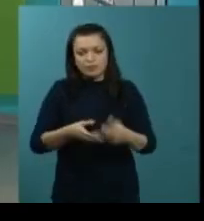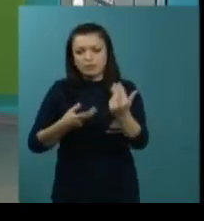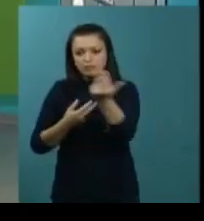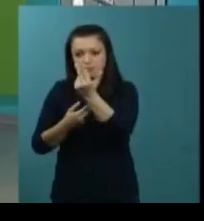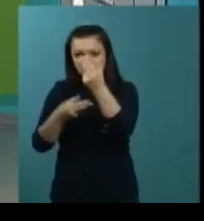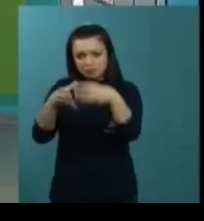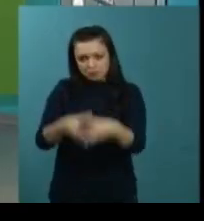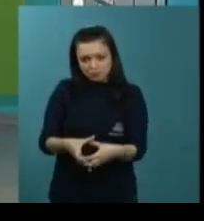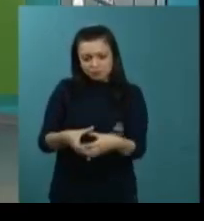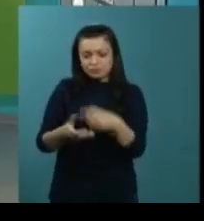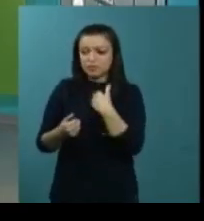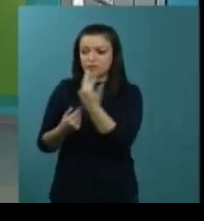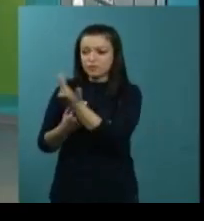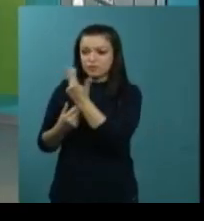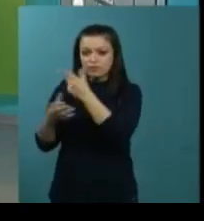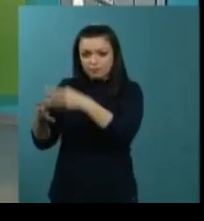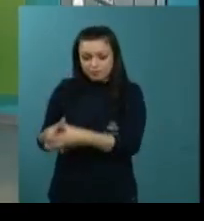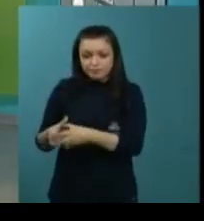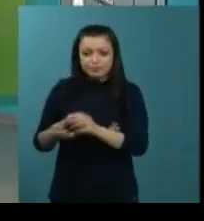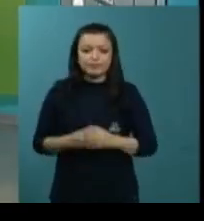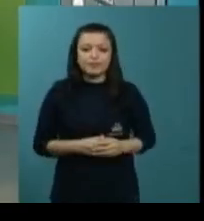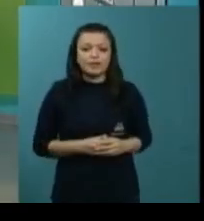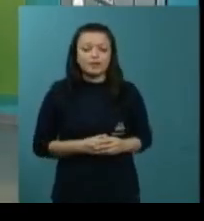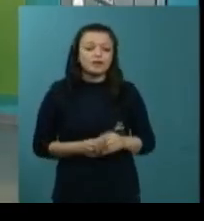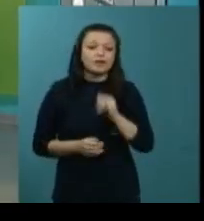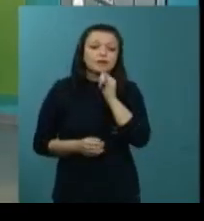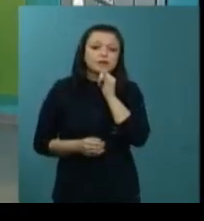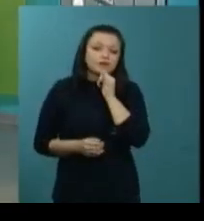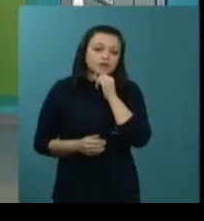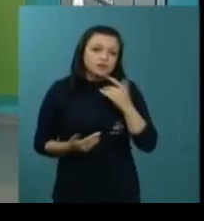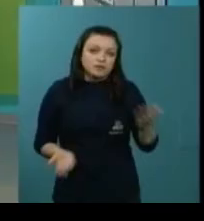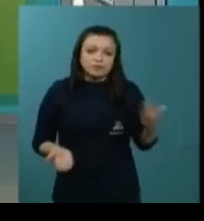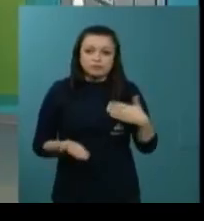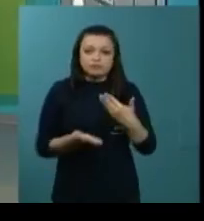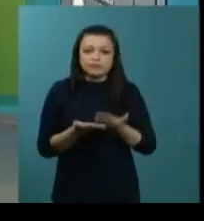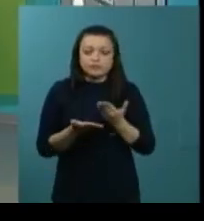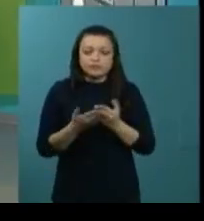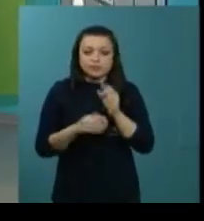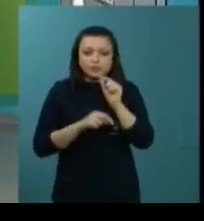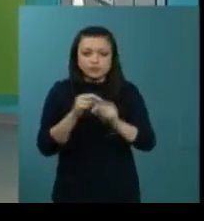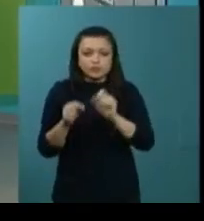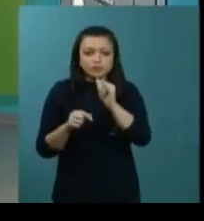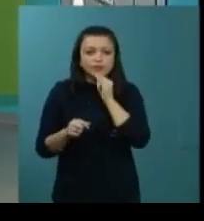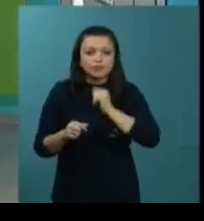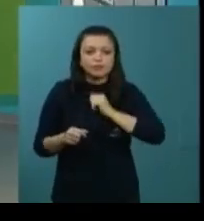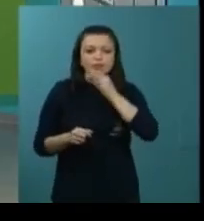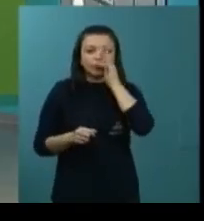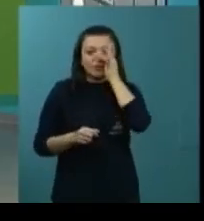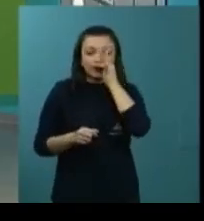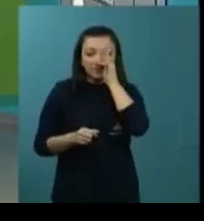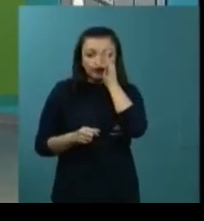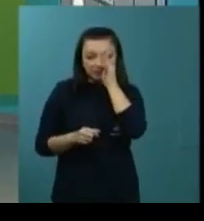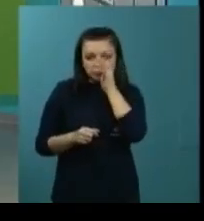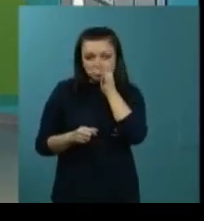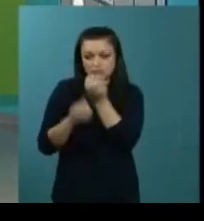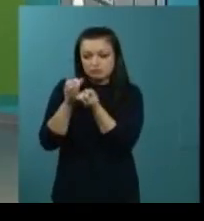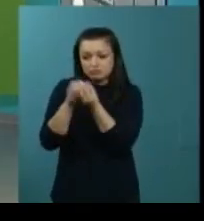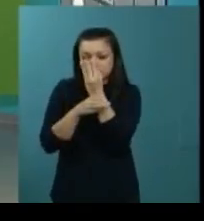Estamos estudando, por exemplo, o conjunto das flores que nascem num determinado